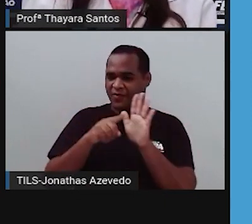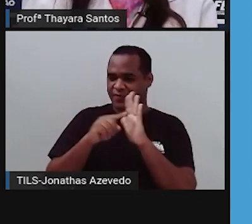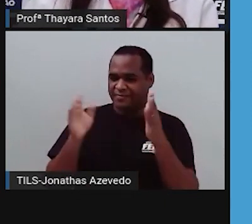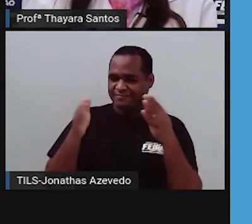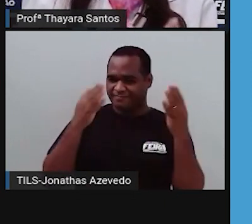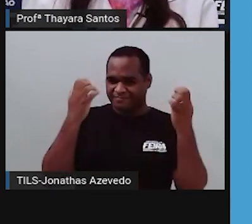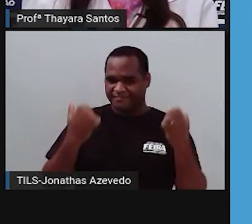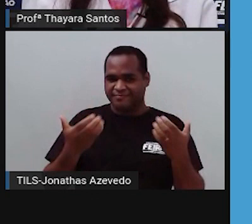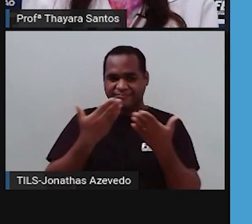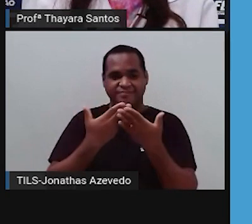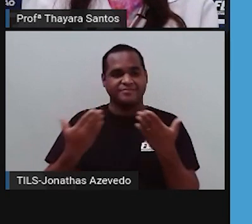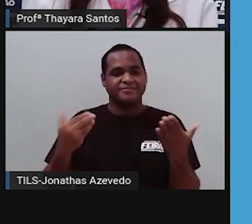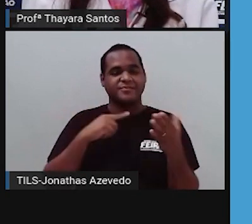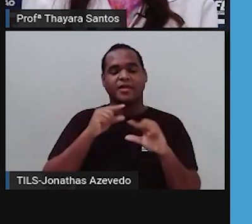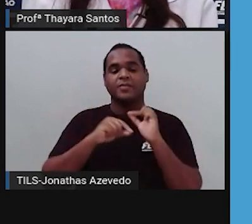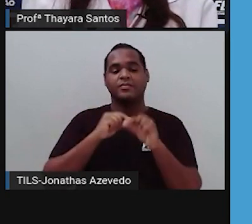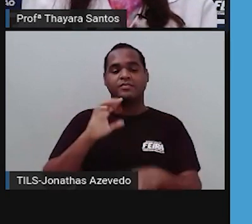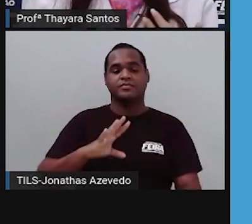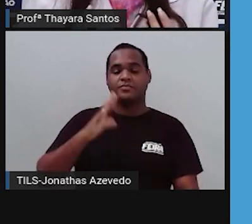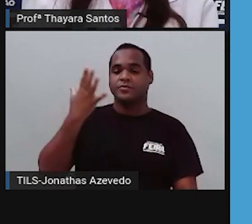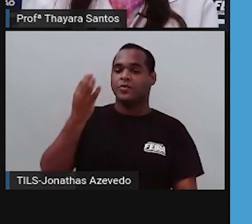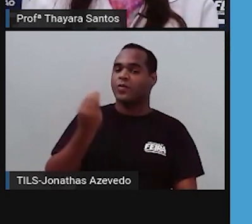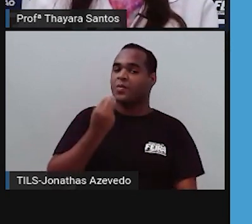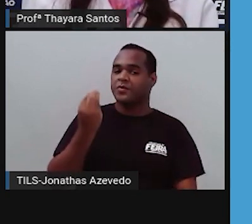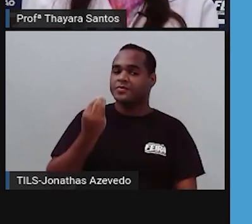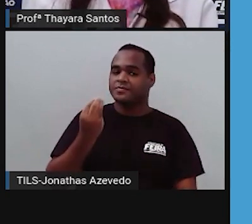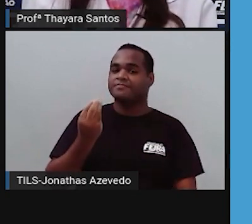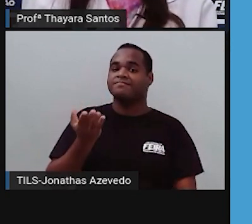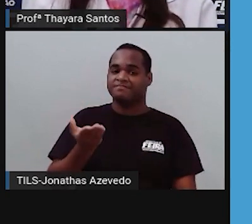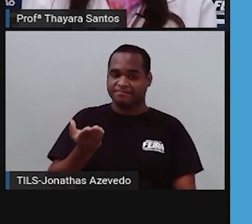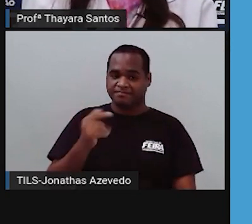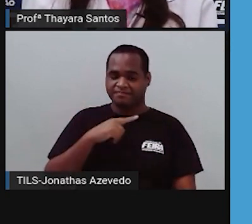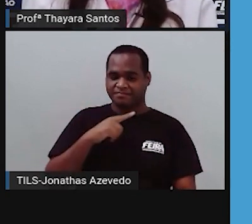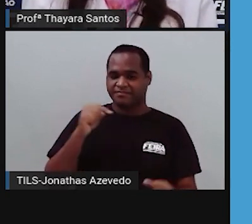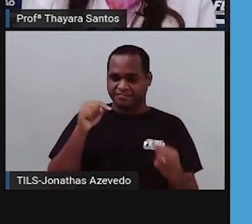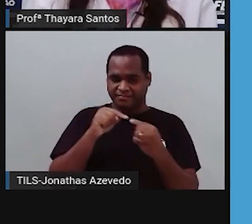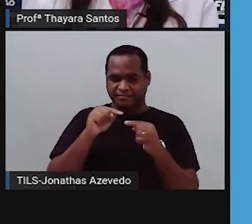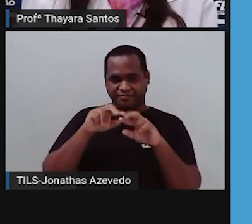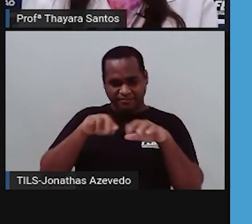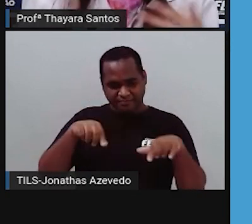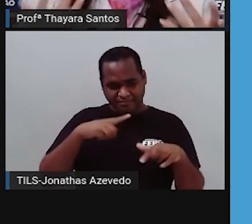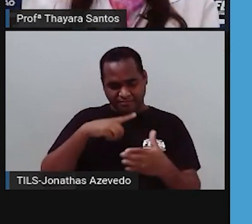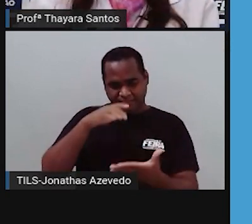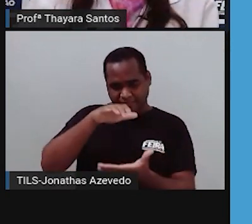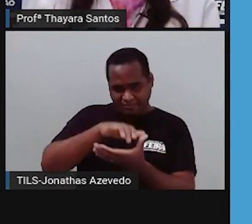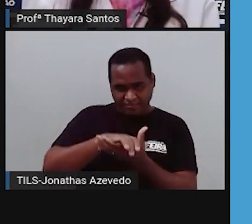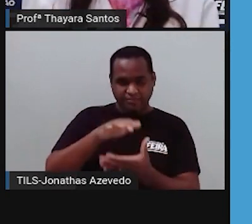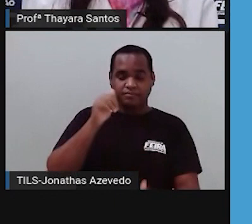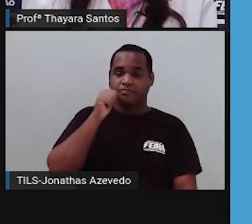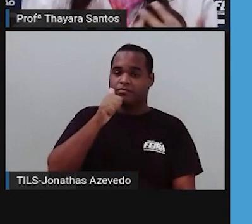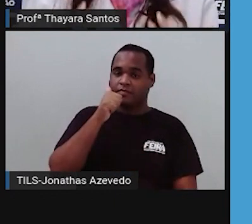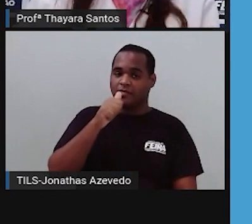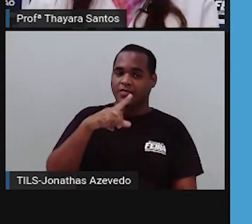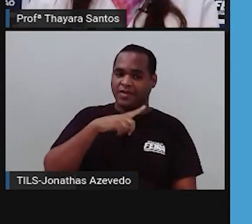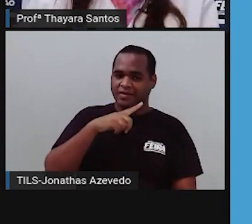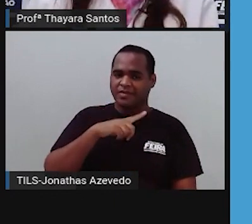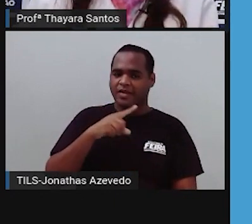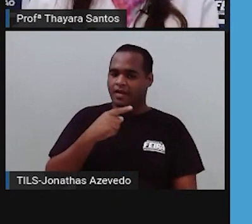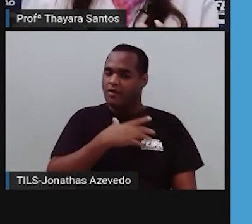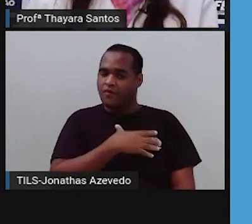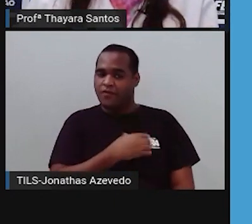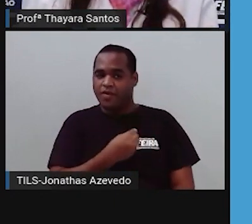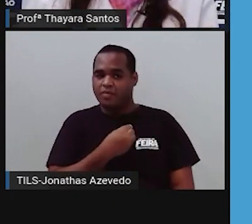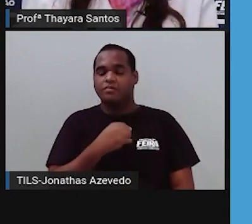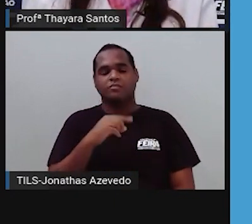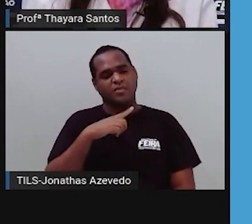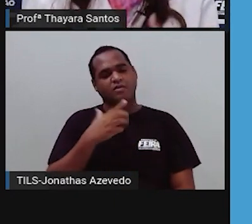vocês, para a gente ver como é que acontece essa fertilização in vitro, que é o caso daqueles casais, não aquelas mulheres, que querem ter filhos, mas que por